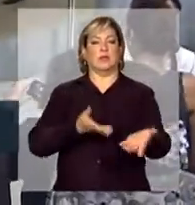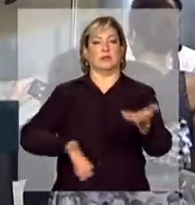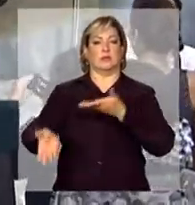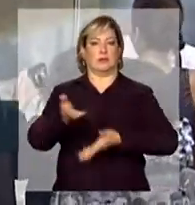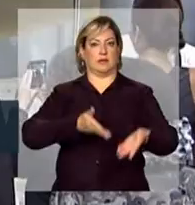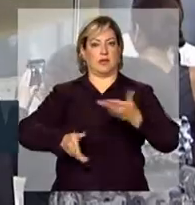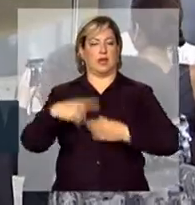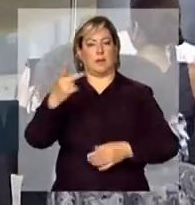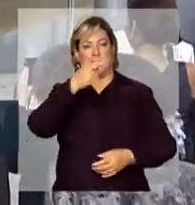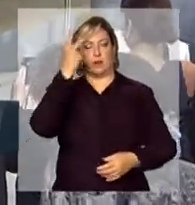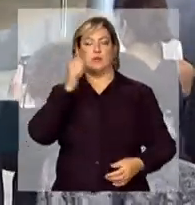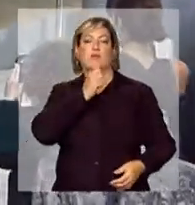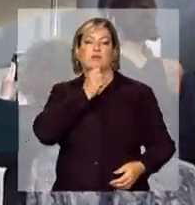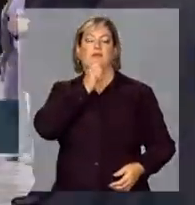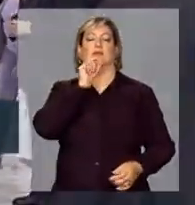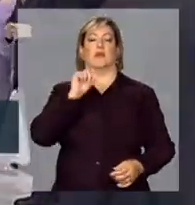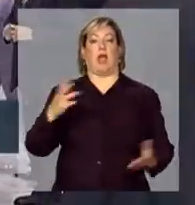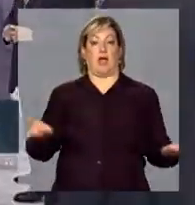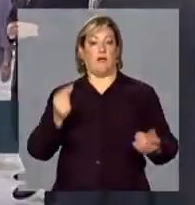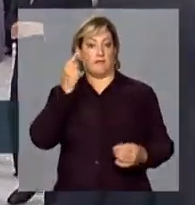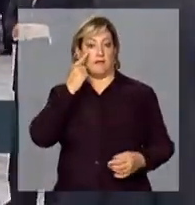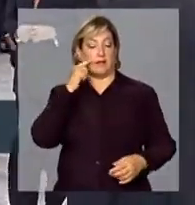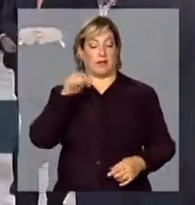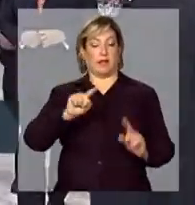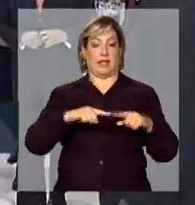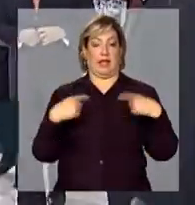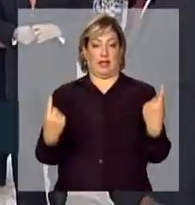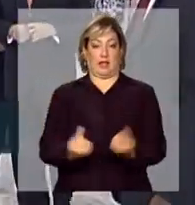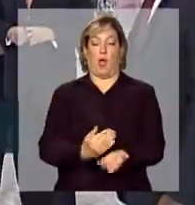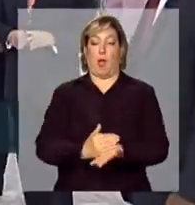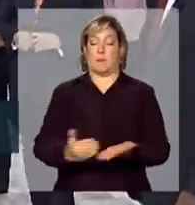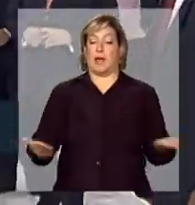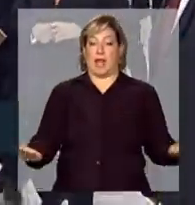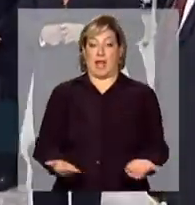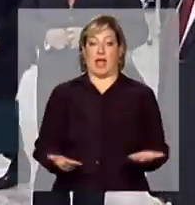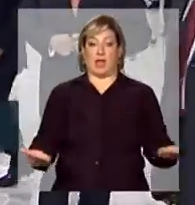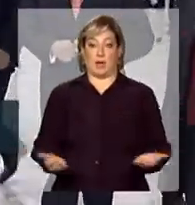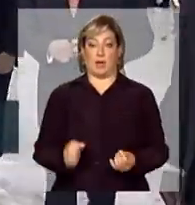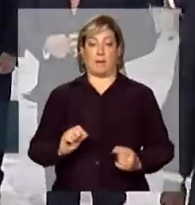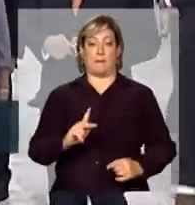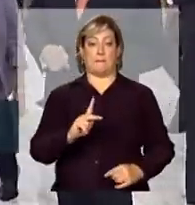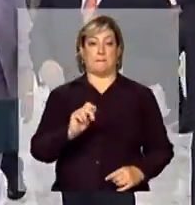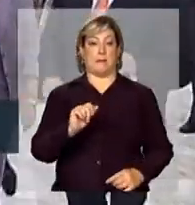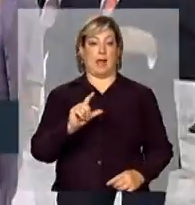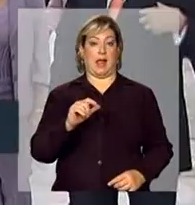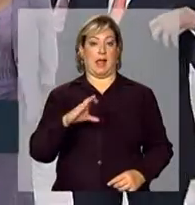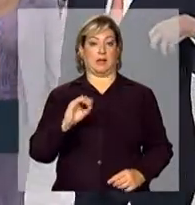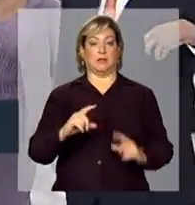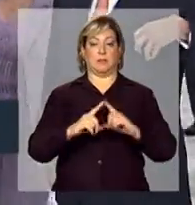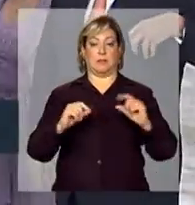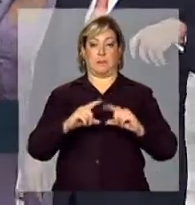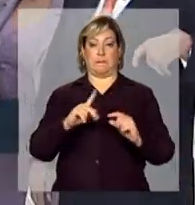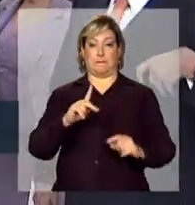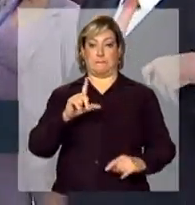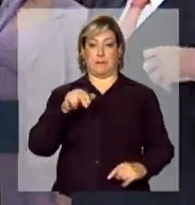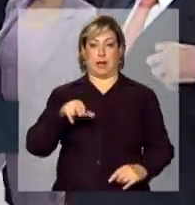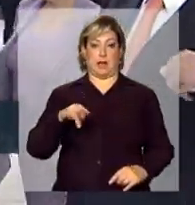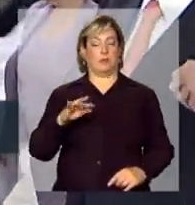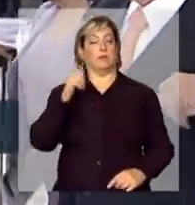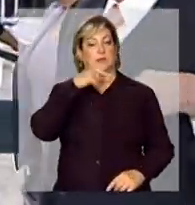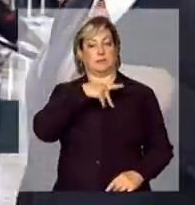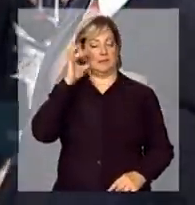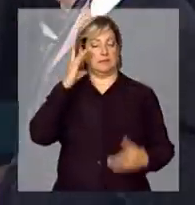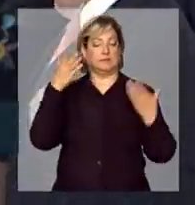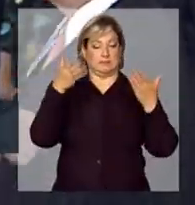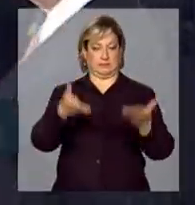às vítimas acompanha a solenidade que começa a nesse momento no Palácio do Planalto com a presença da